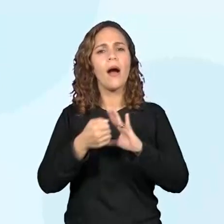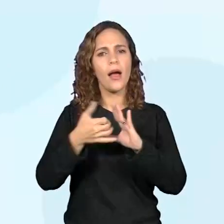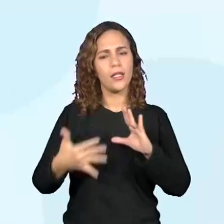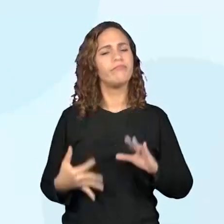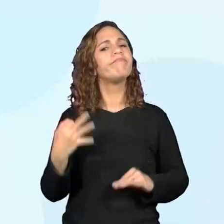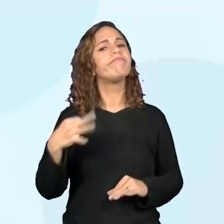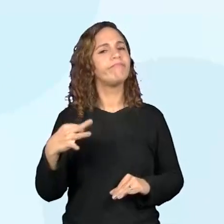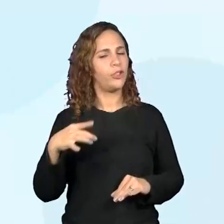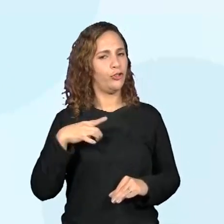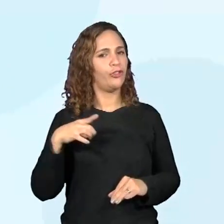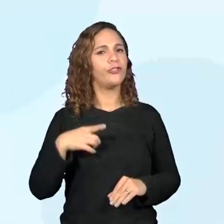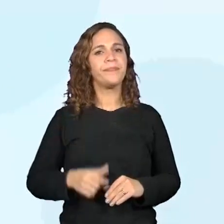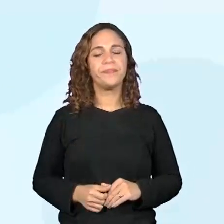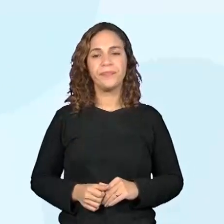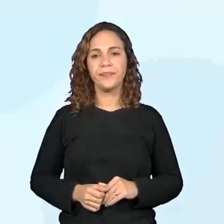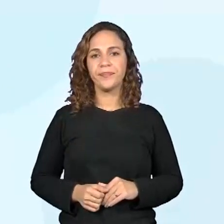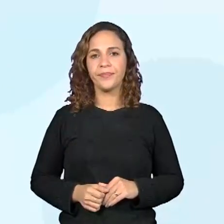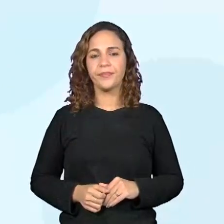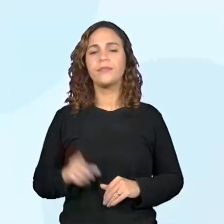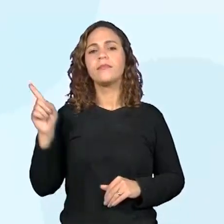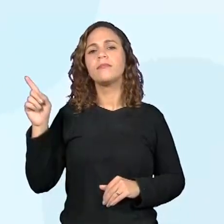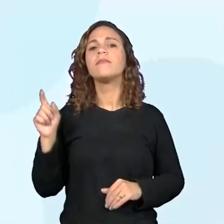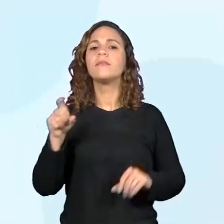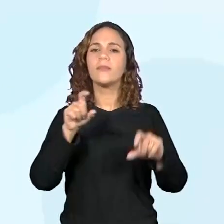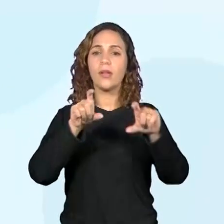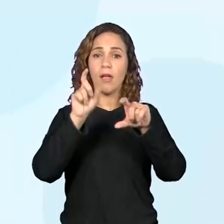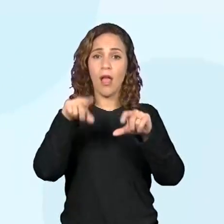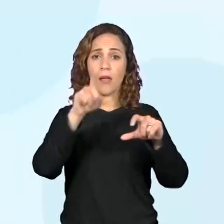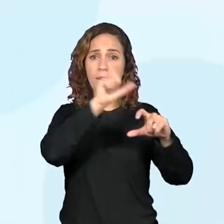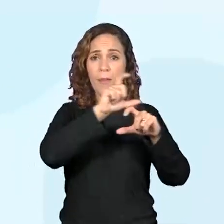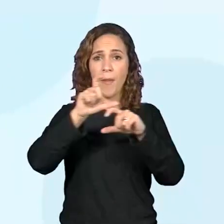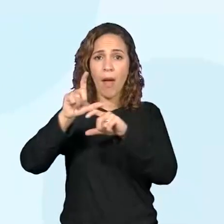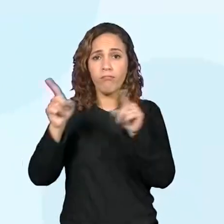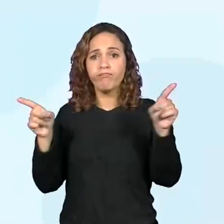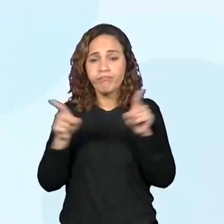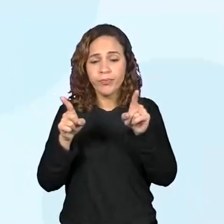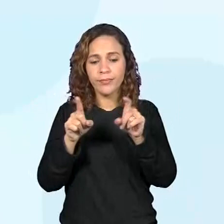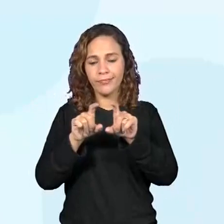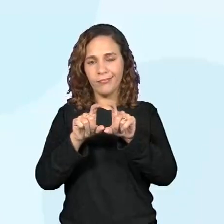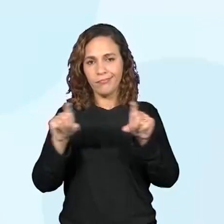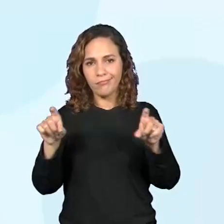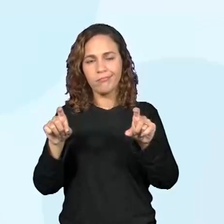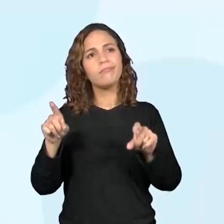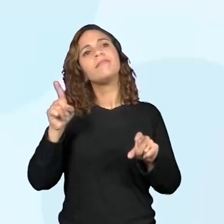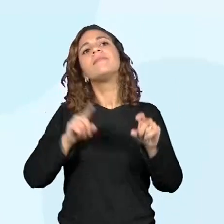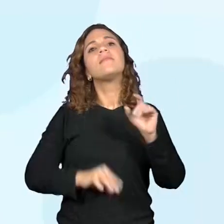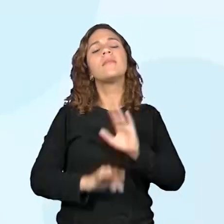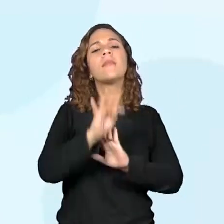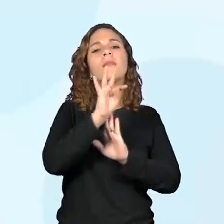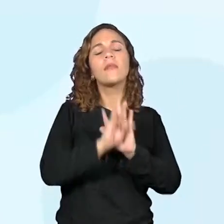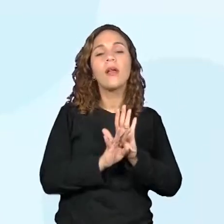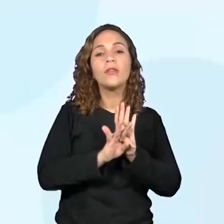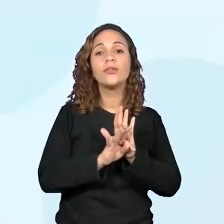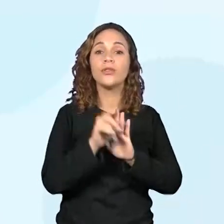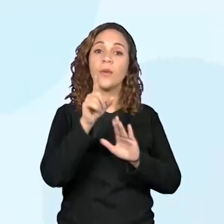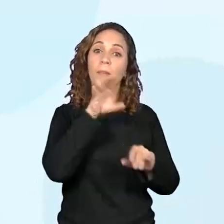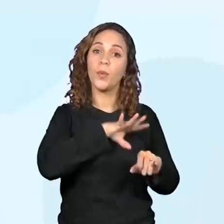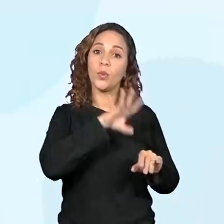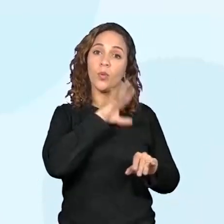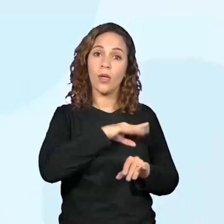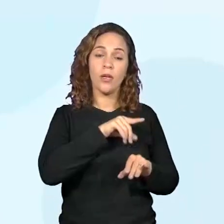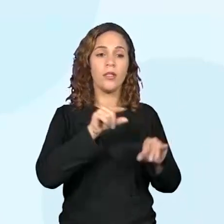né, professor? Isso. As tirinhas são fragmentos de HQs, apresentam um texto que une o verbal e o